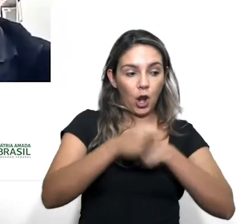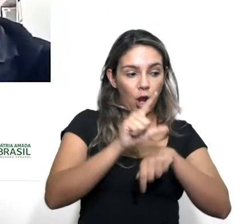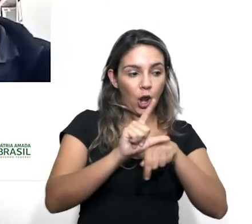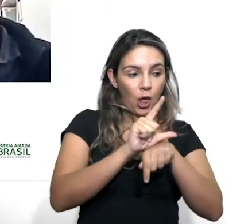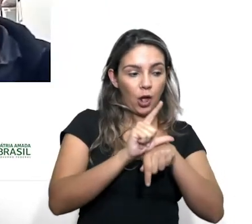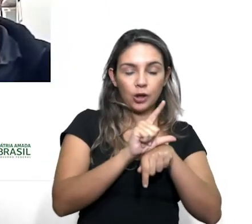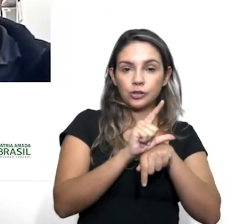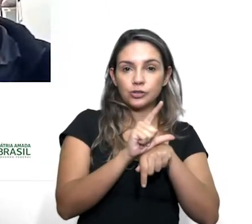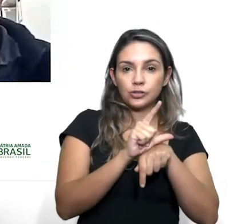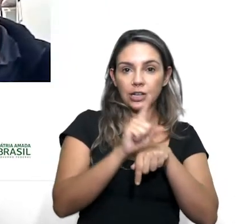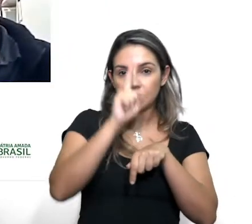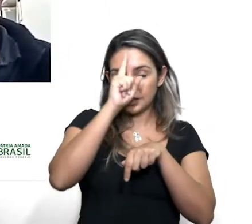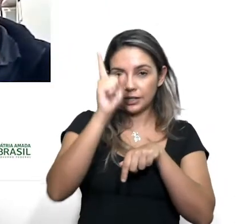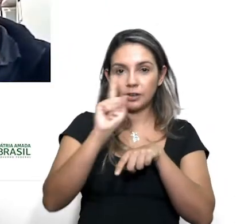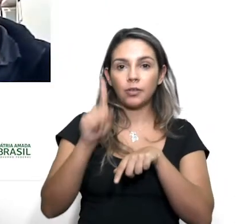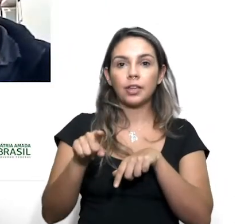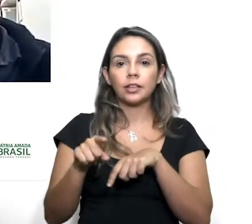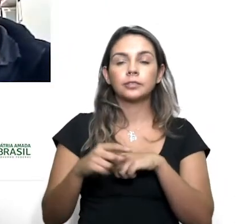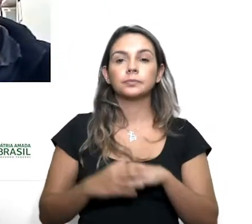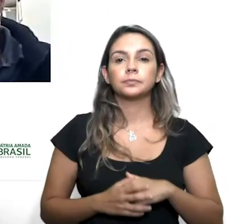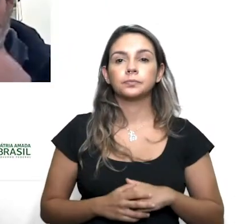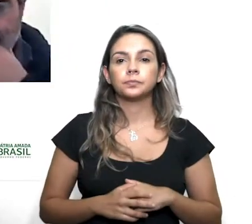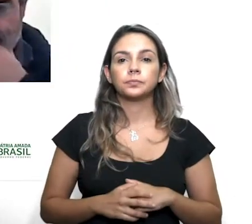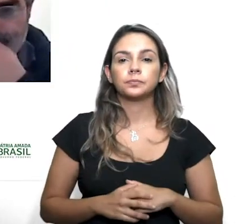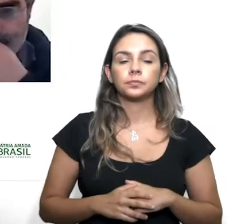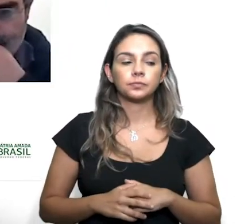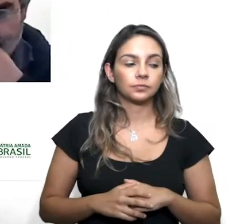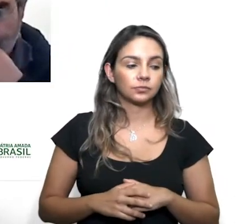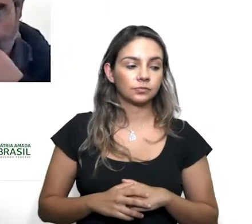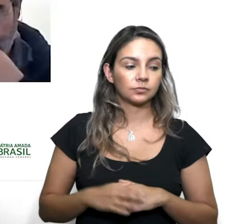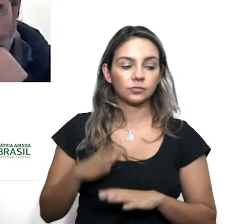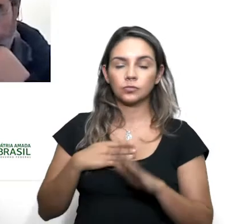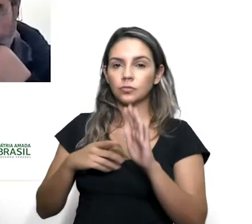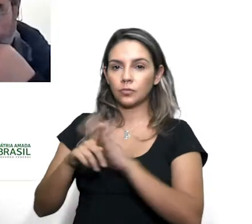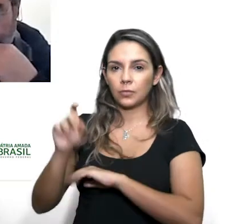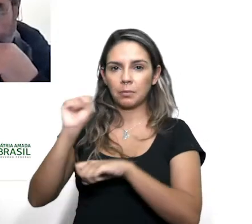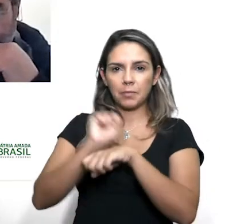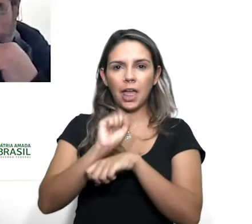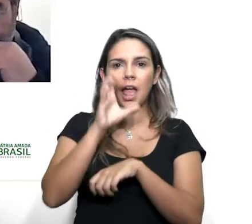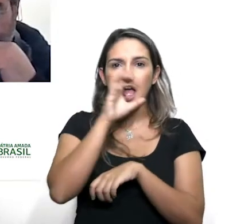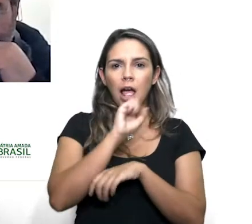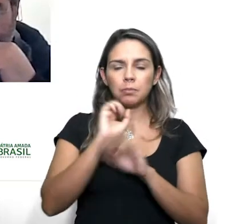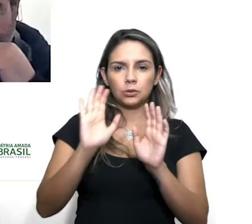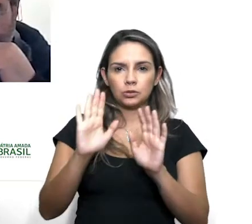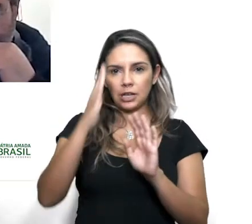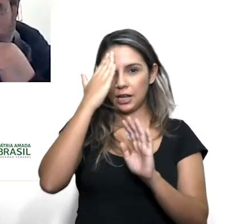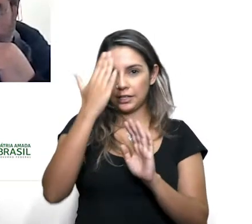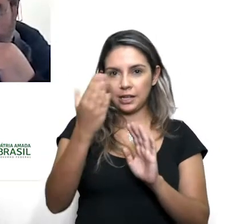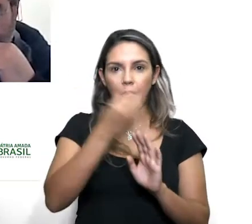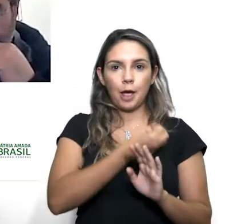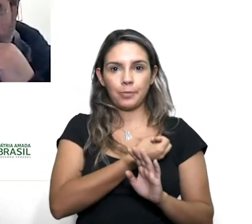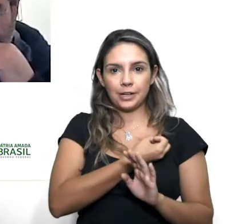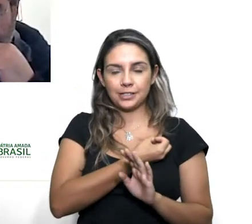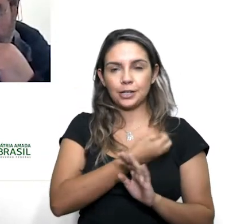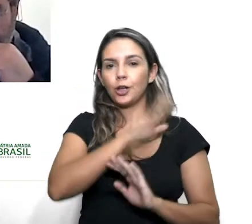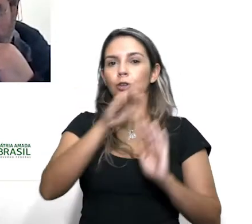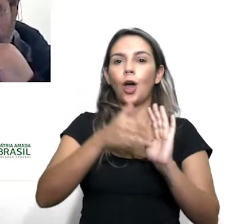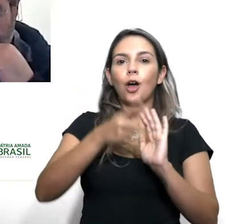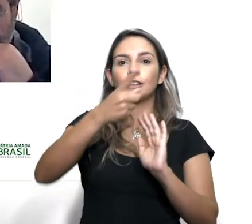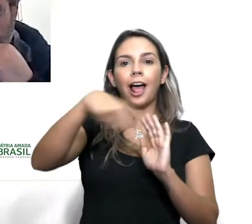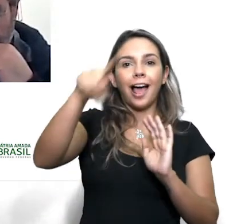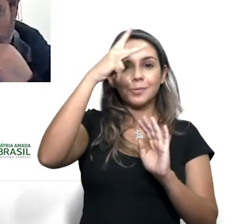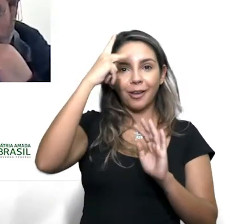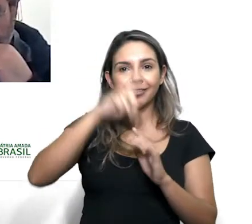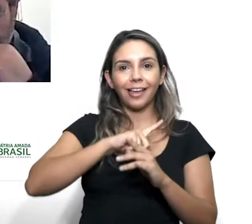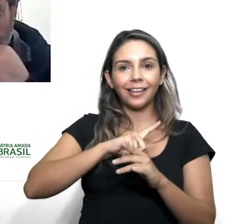E se calhar na criação não é tanto assim, não é? Gonçalo, dá uma paradinha rápida para agradecer a presença aqui de muita